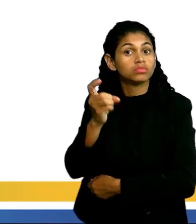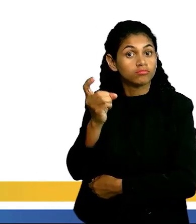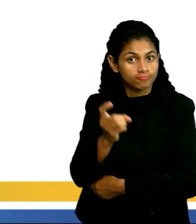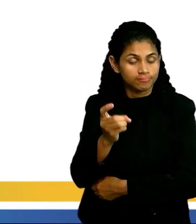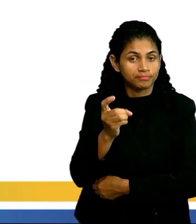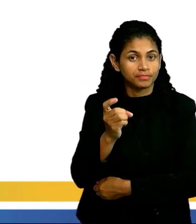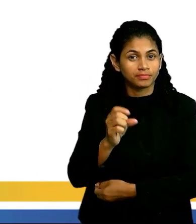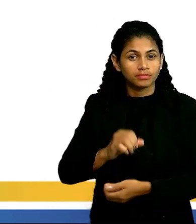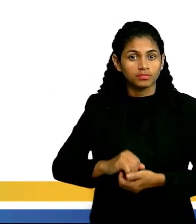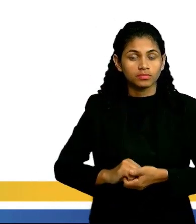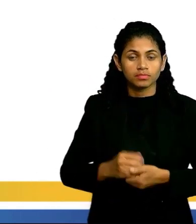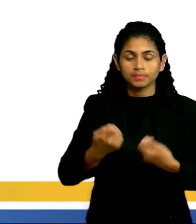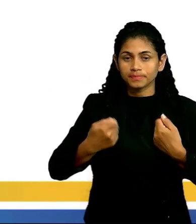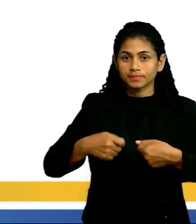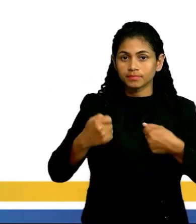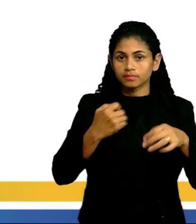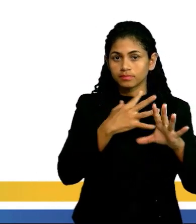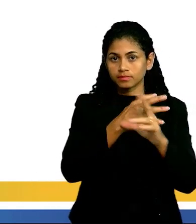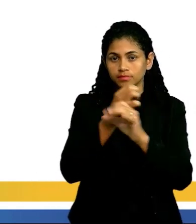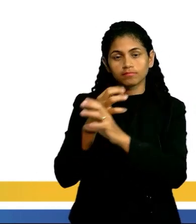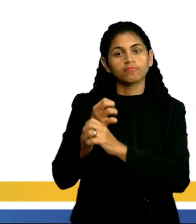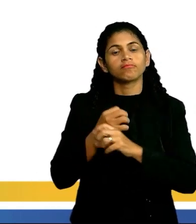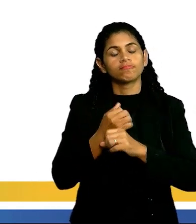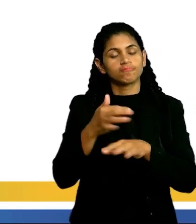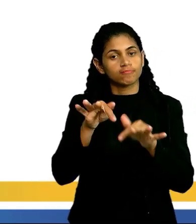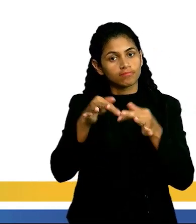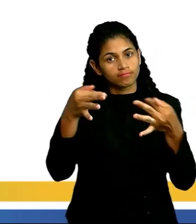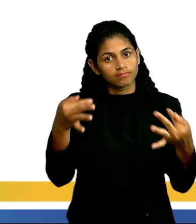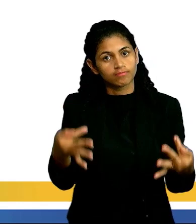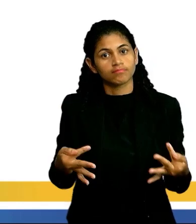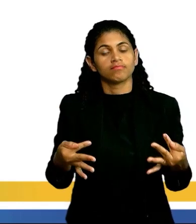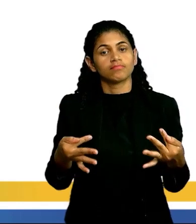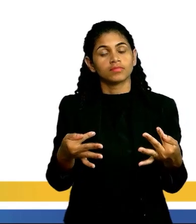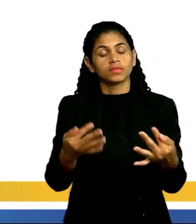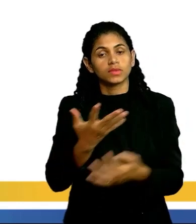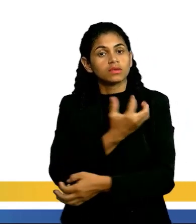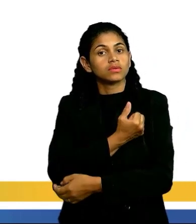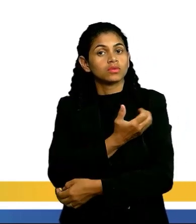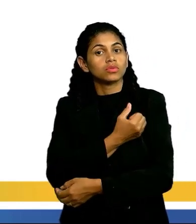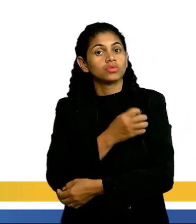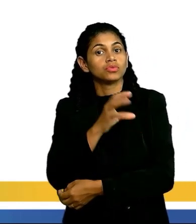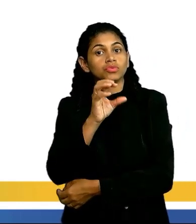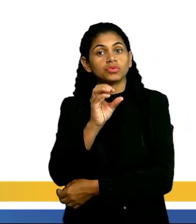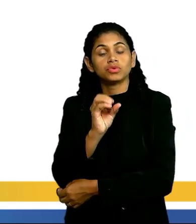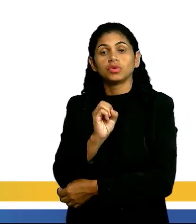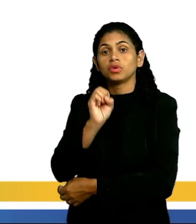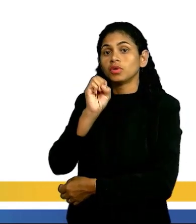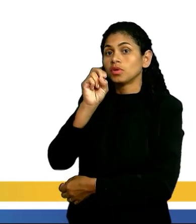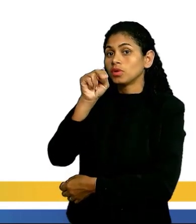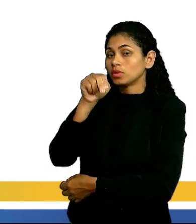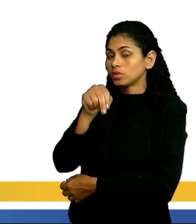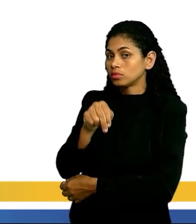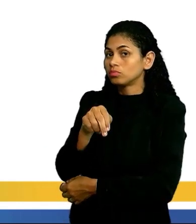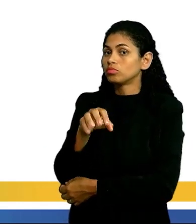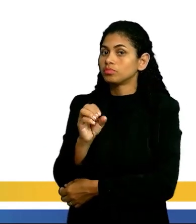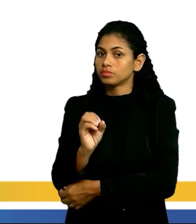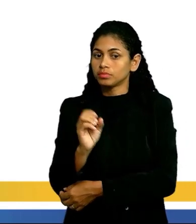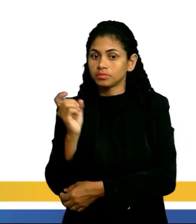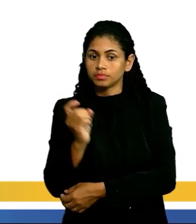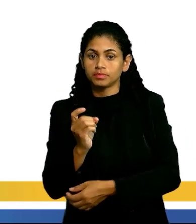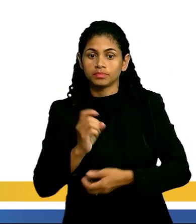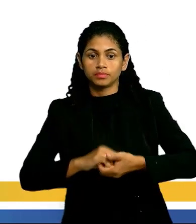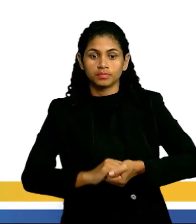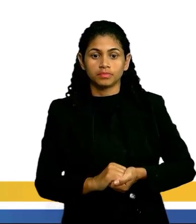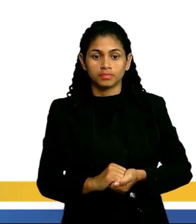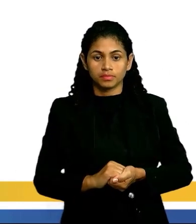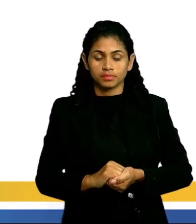nós precisamos fazer um cálculo muito simples, que é o cálculo do número de oxidação dessas substâncias. Então, vamos lá.